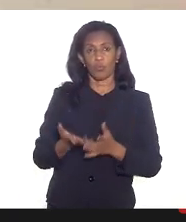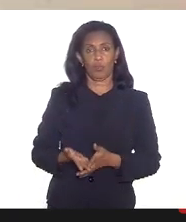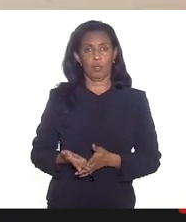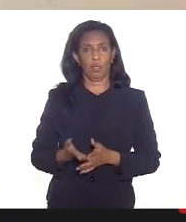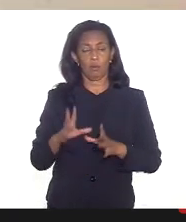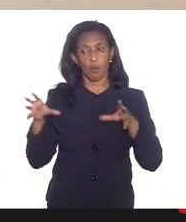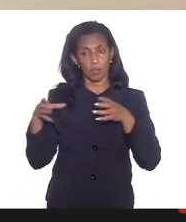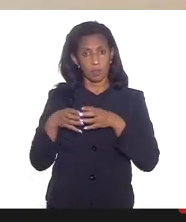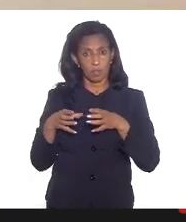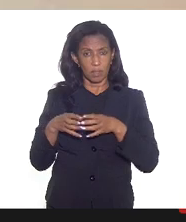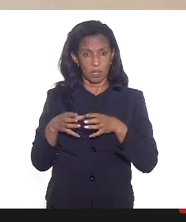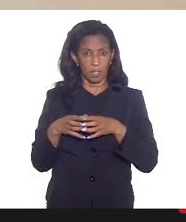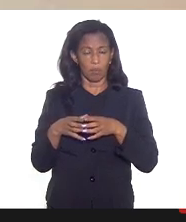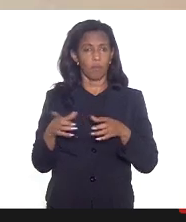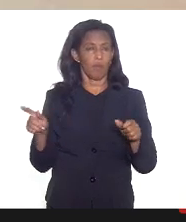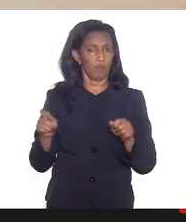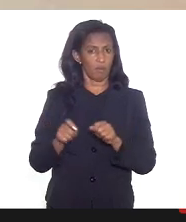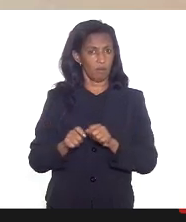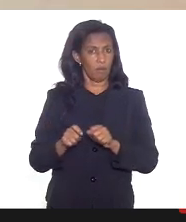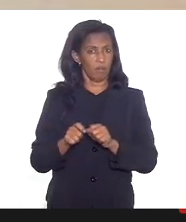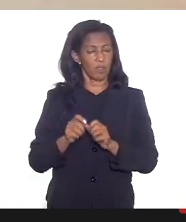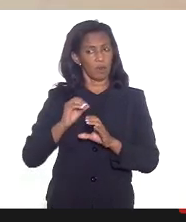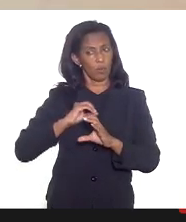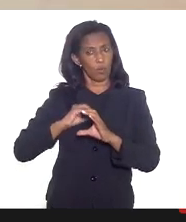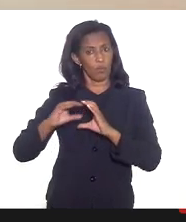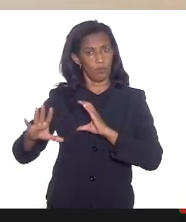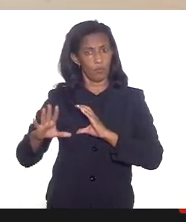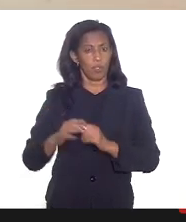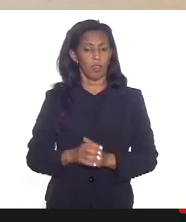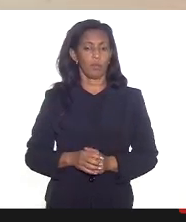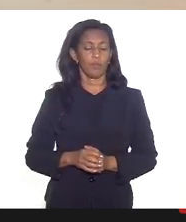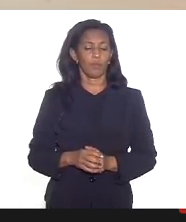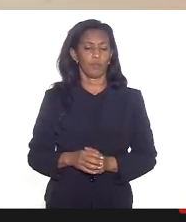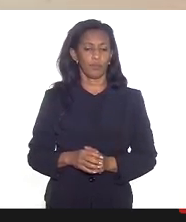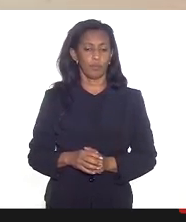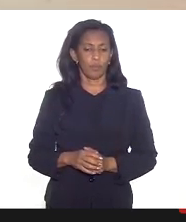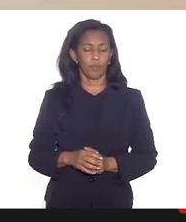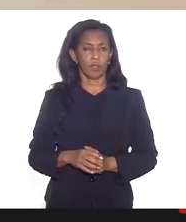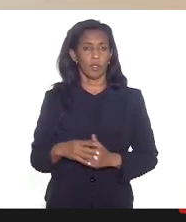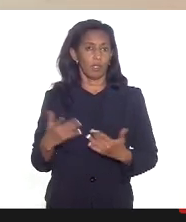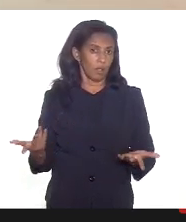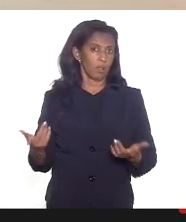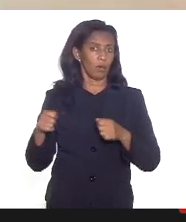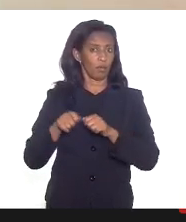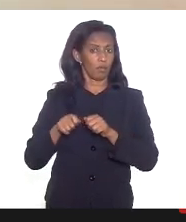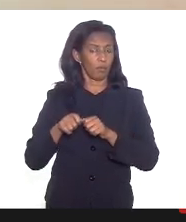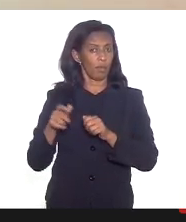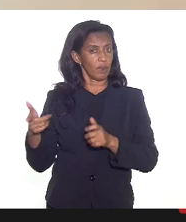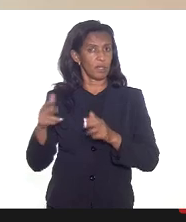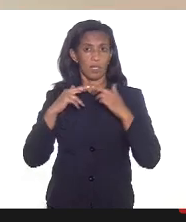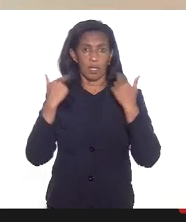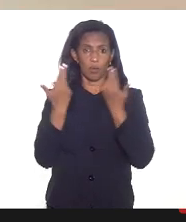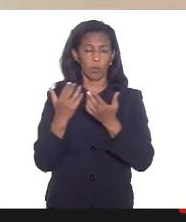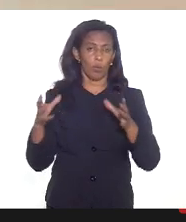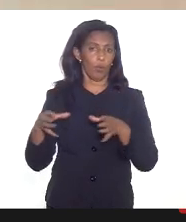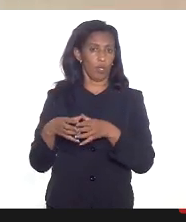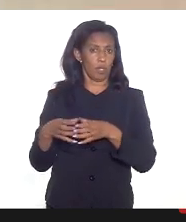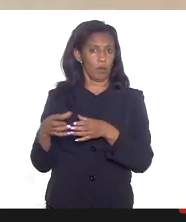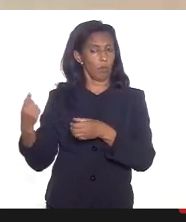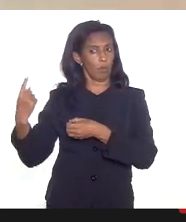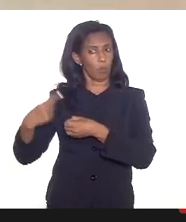nossa equipa assim que faz a o envio é nossa equipe da gerência de imunização ela faz reunião com as equipes